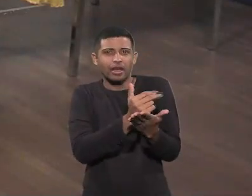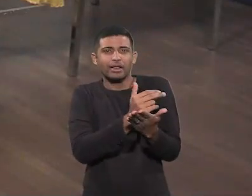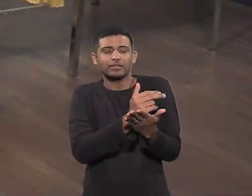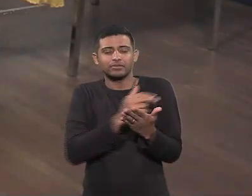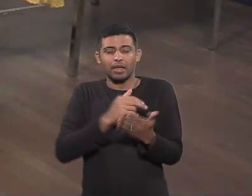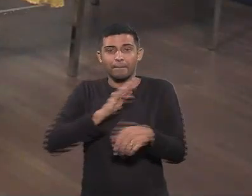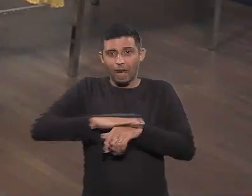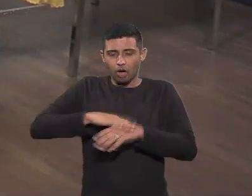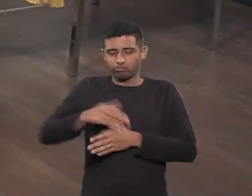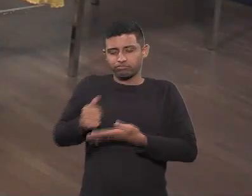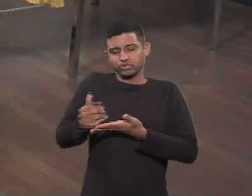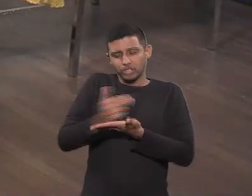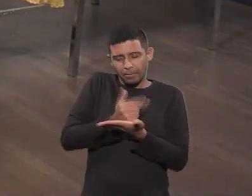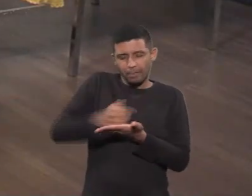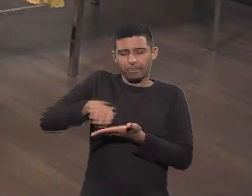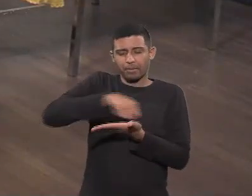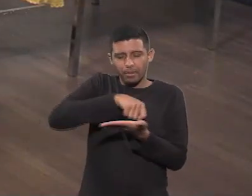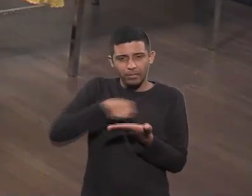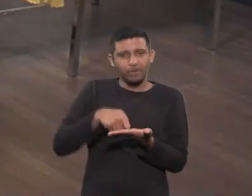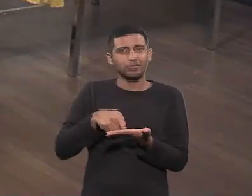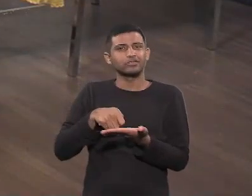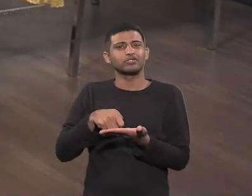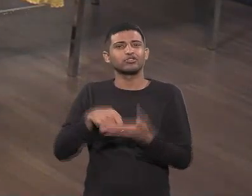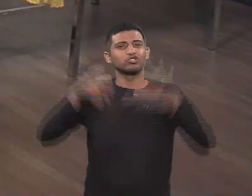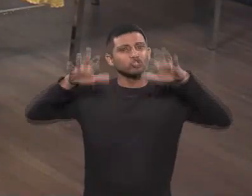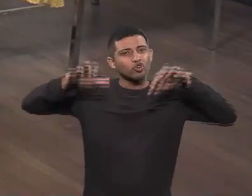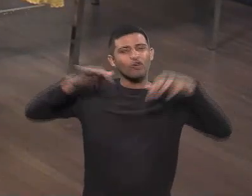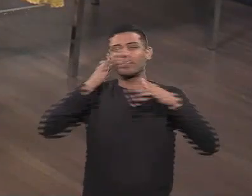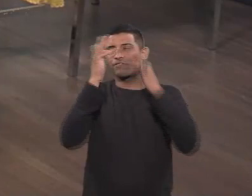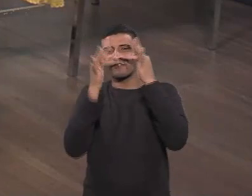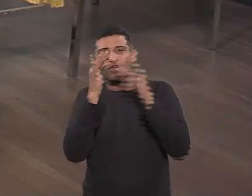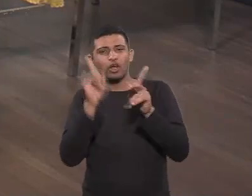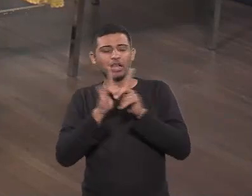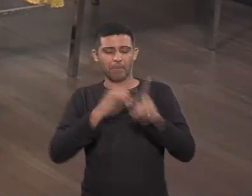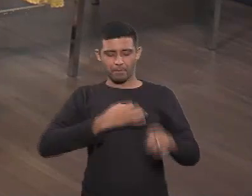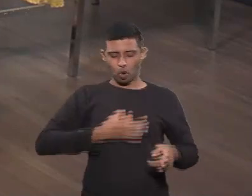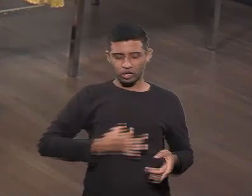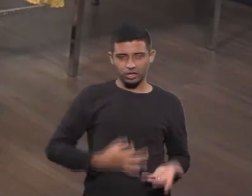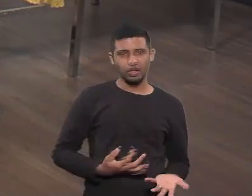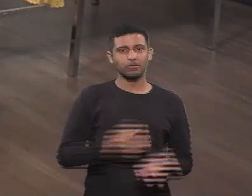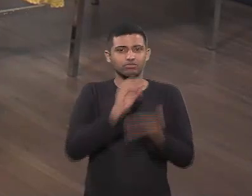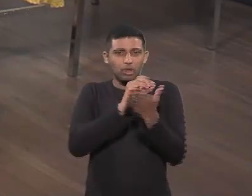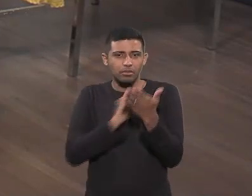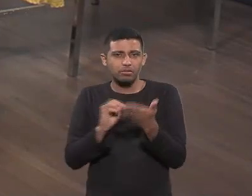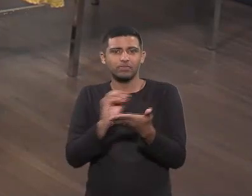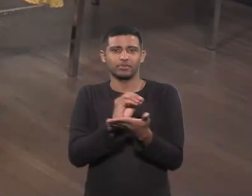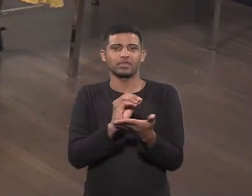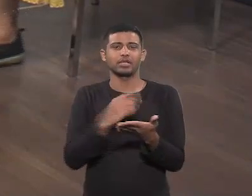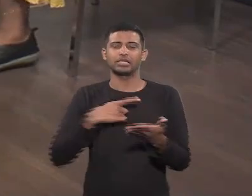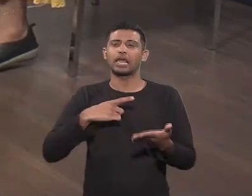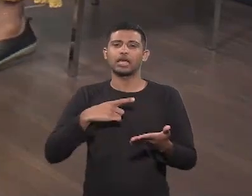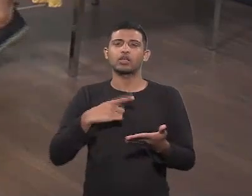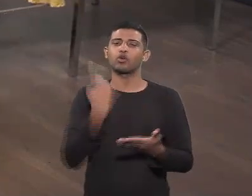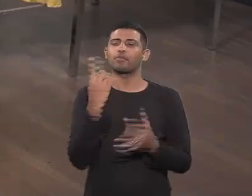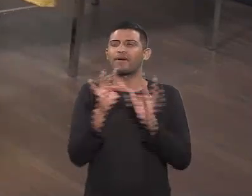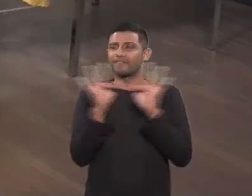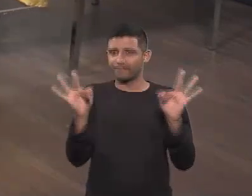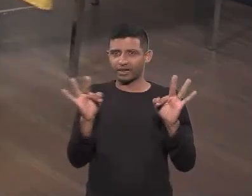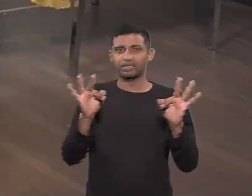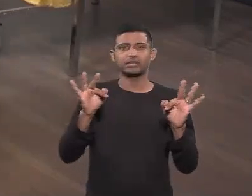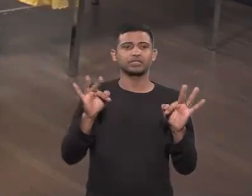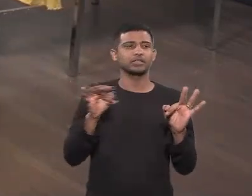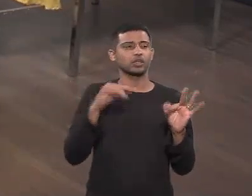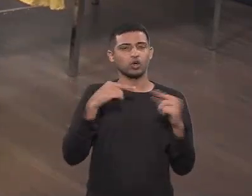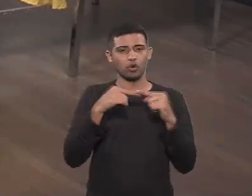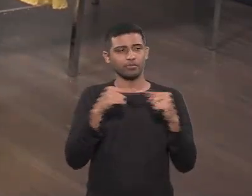colocaram a chuva de flores, e aí com botões. E colocamos a frase, né, uma das frases,